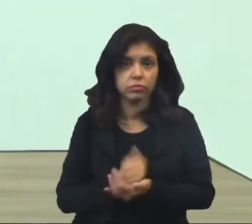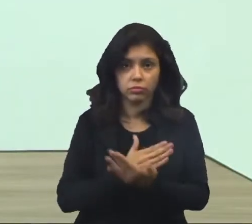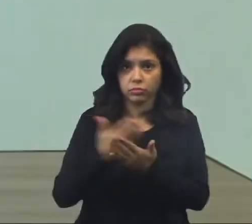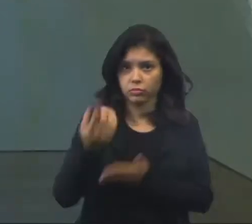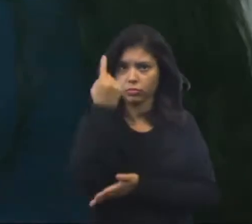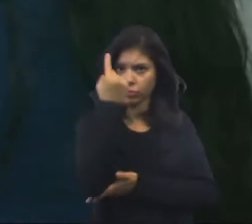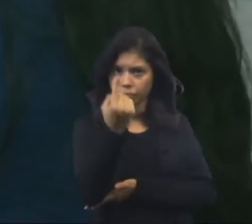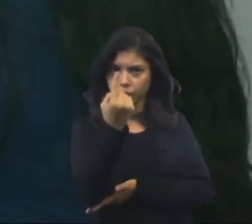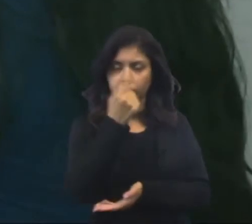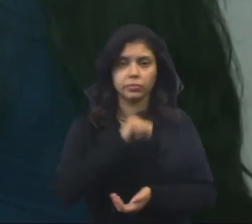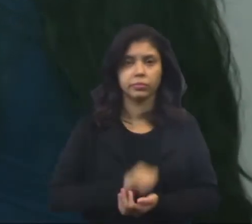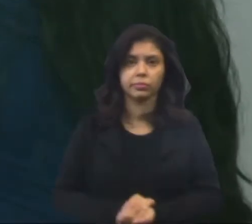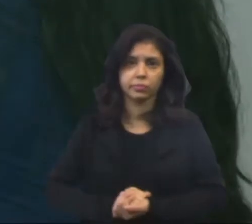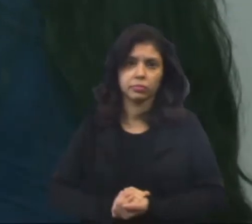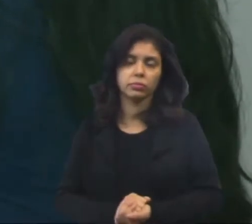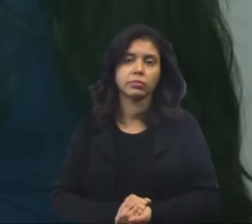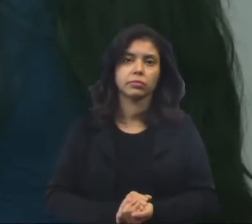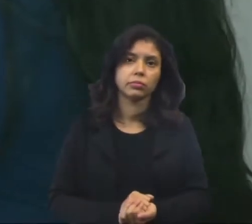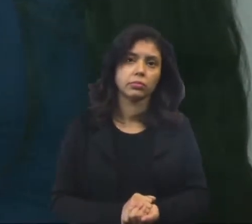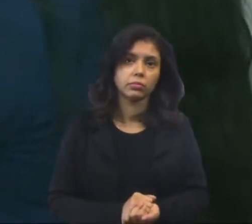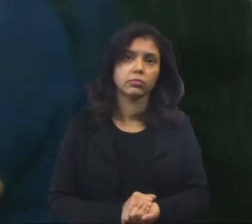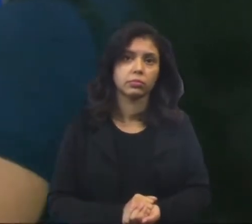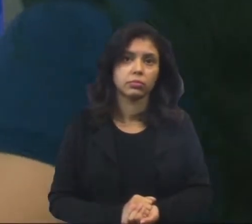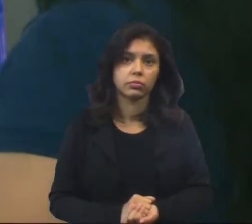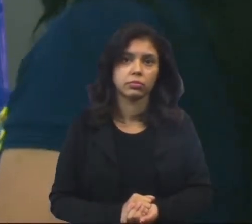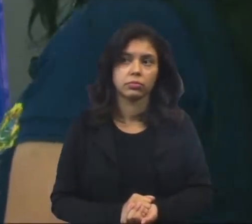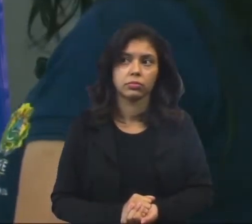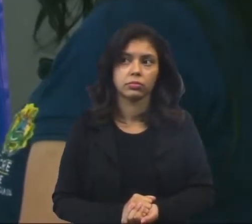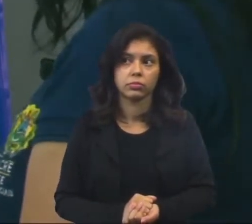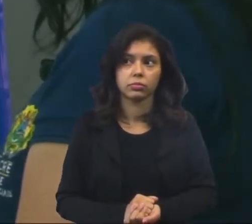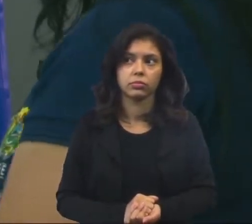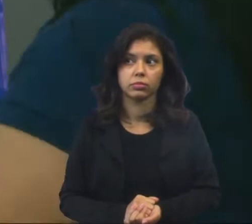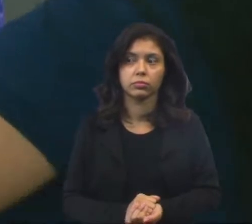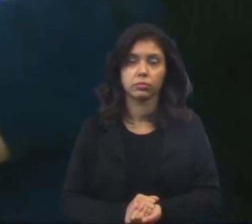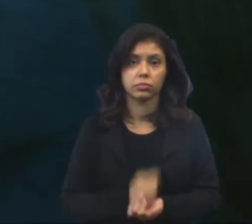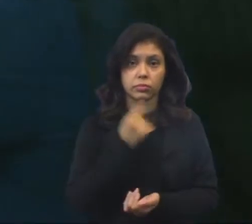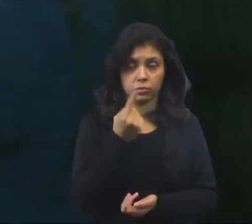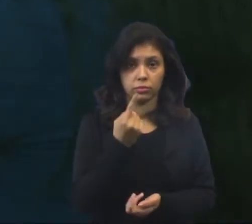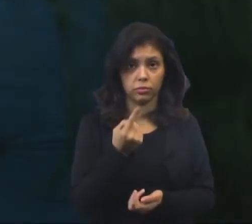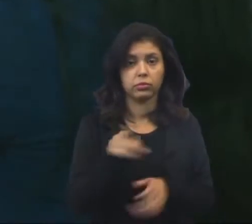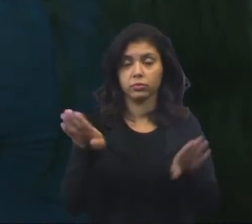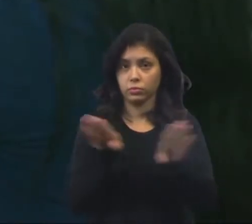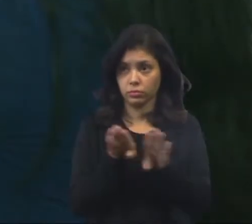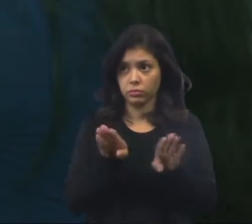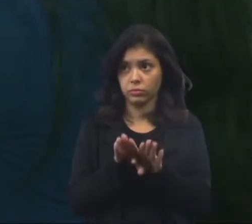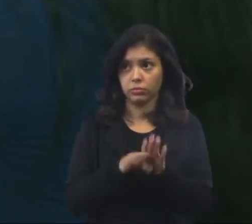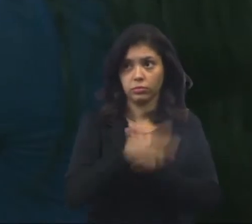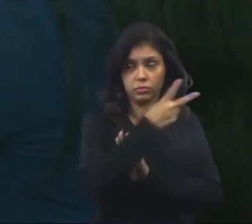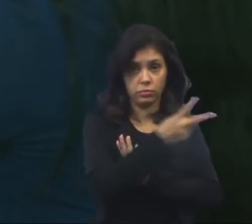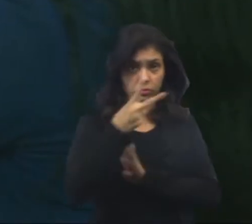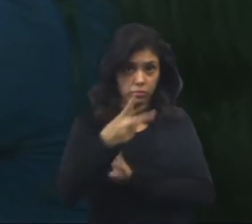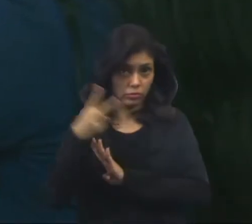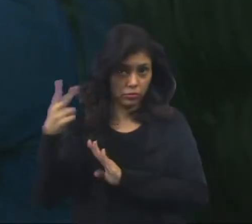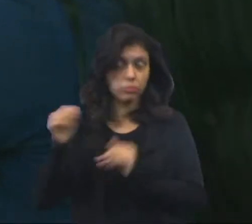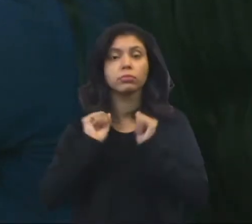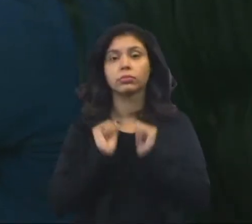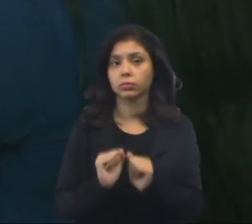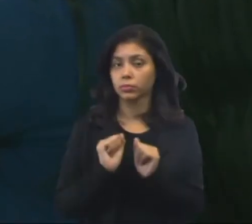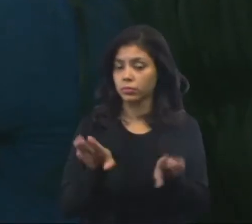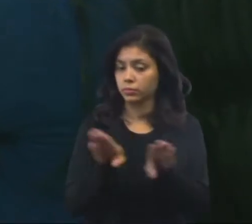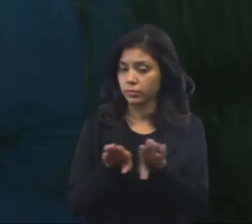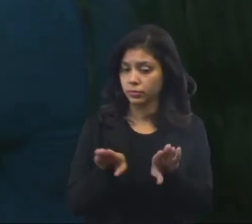do 1, ó. Trocar aqui a cor. A partir do 1. Eu também, ó, de 2 em 2, eu